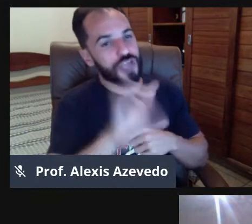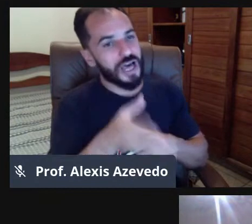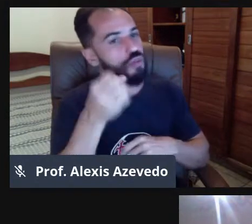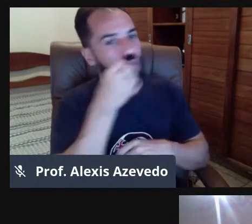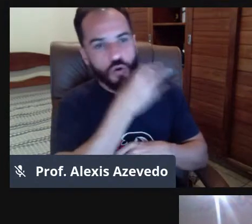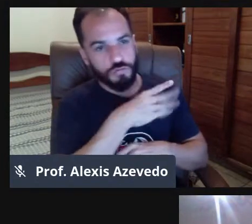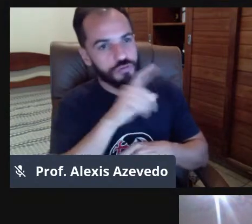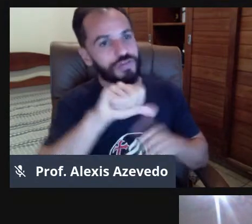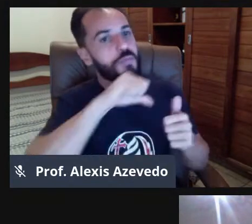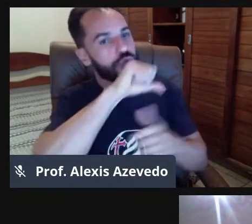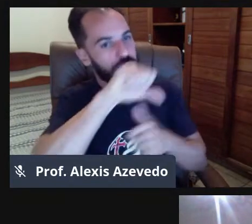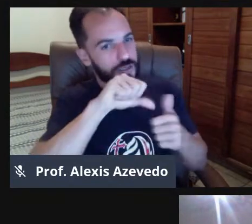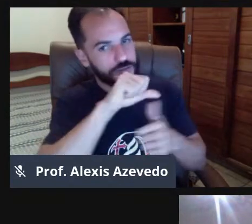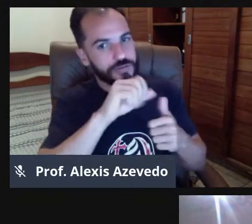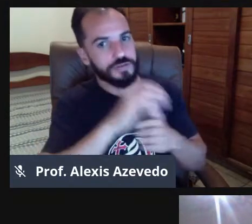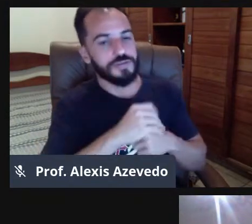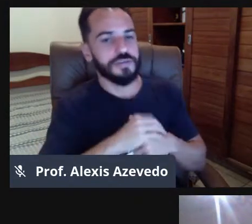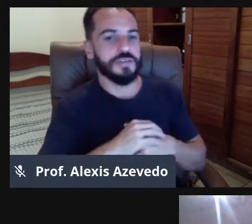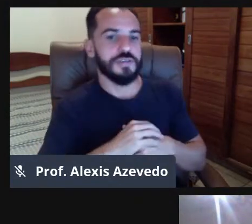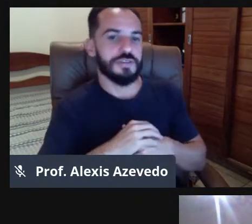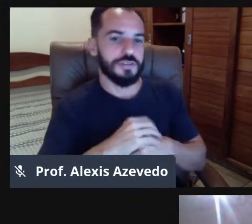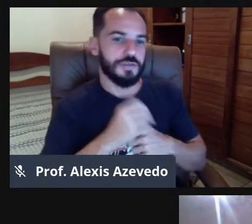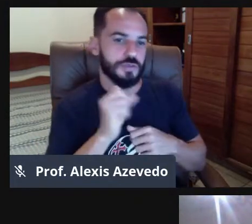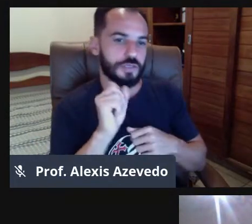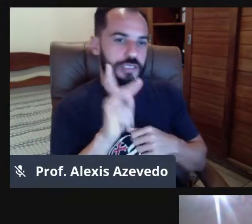ali. É só isso que eu queria alertar.